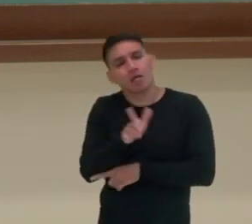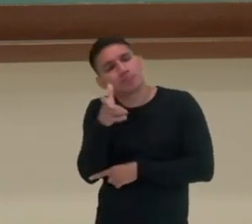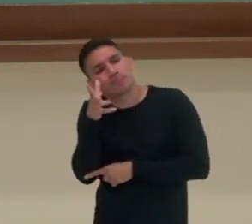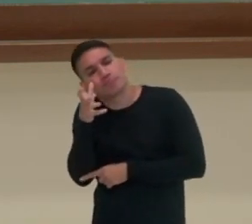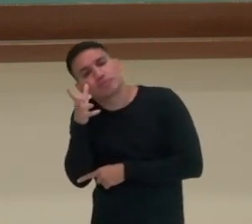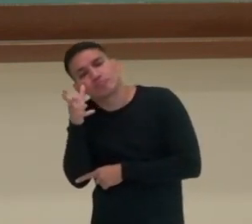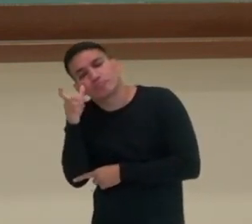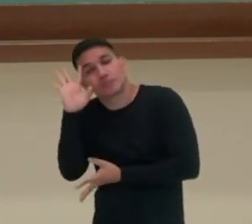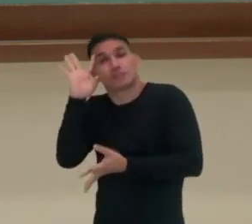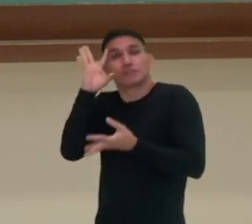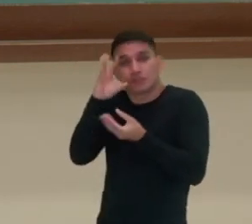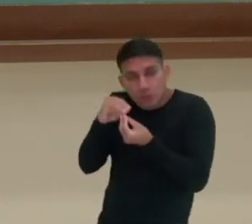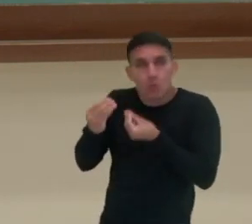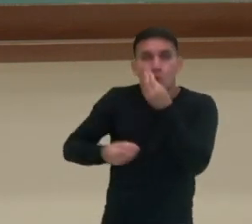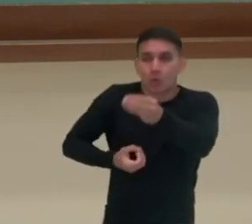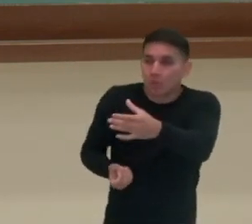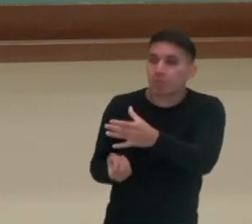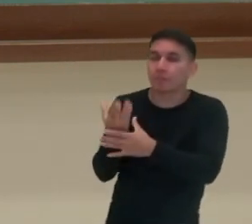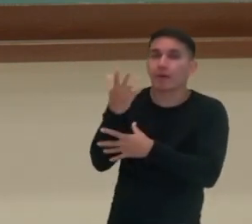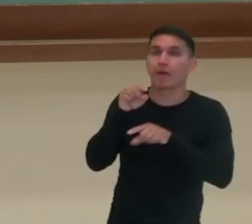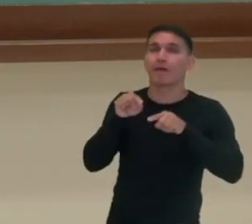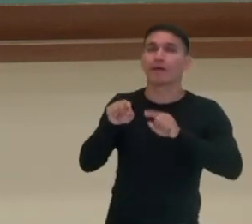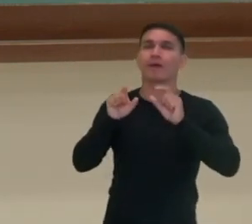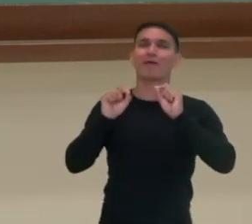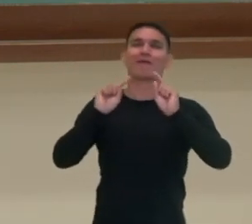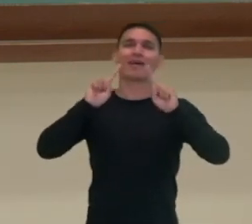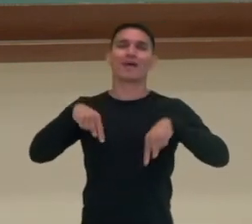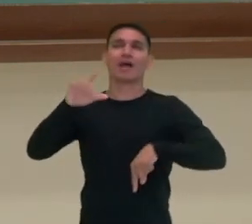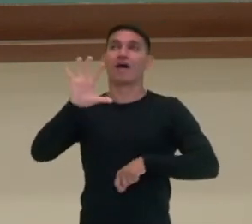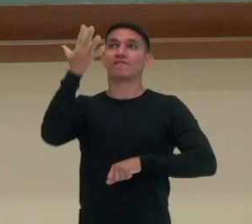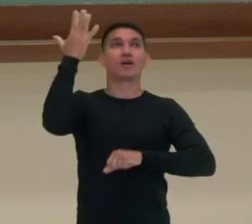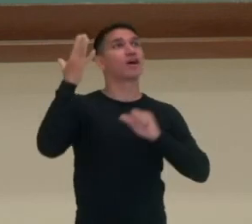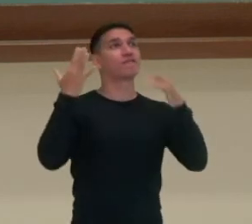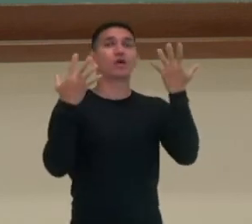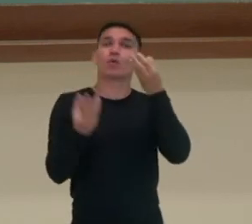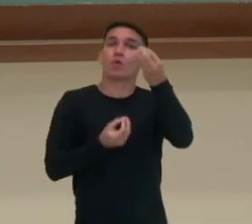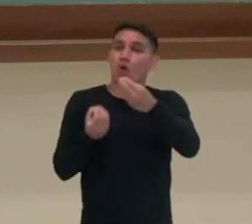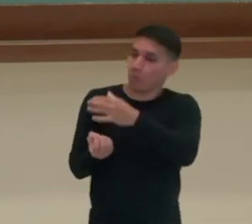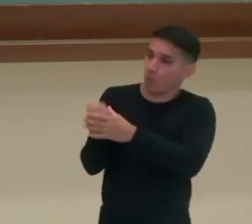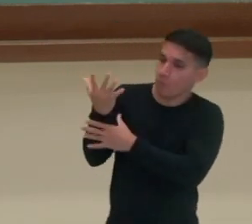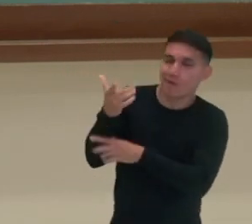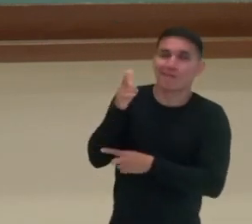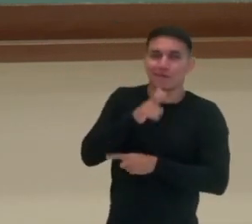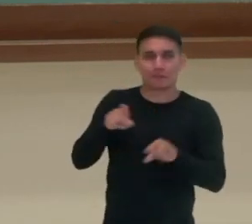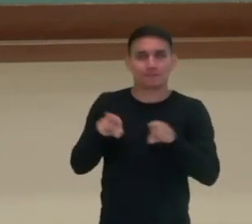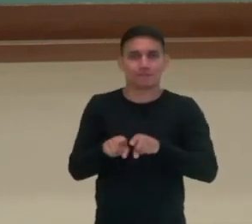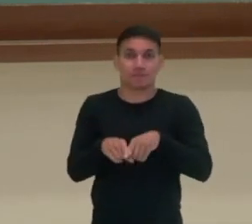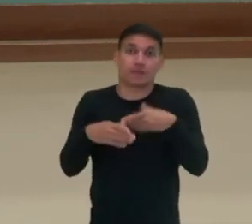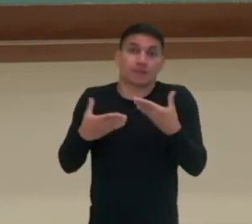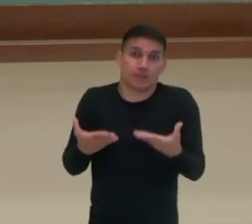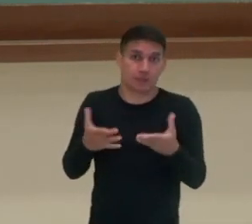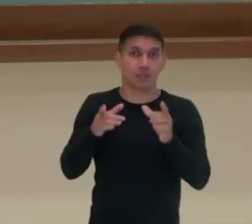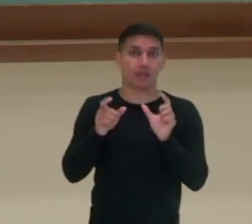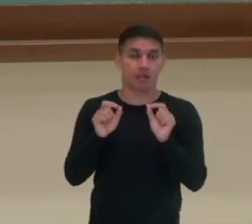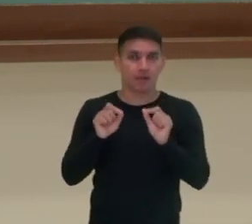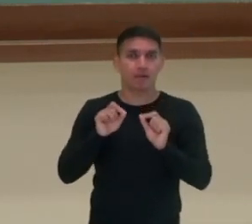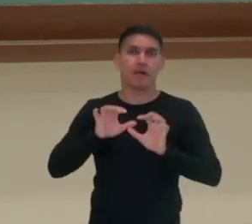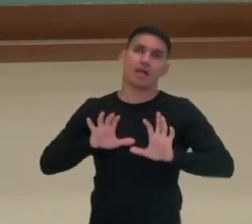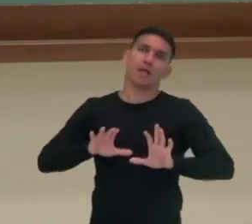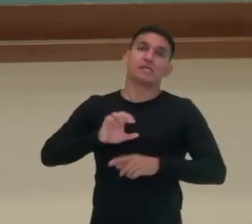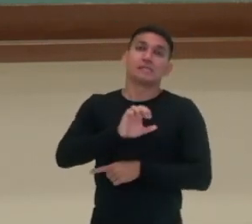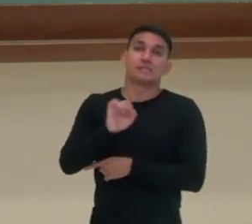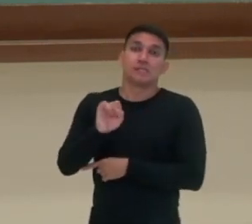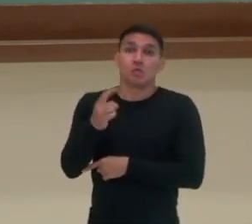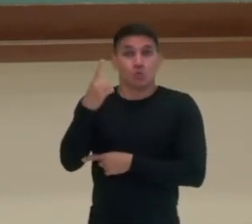e compreender um pouco dessas festas, como se dão, sua origem, e de repente, até se um